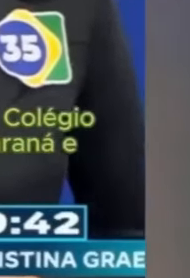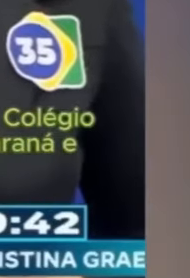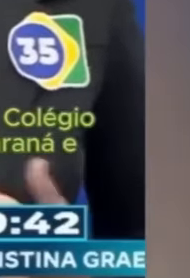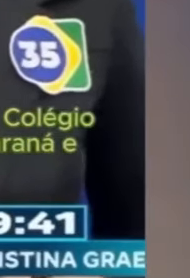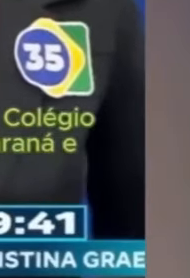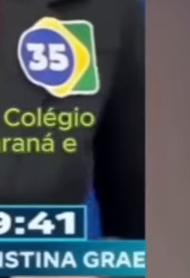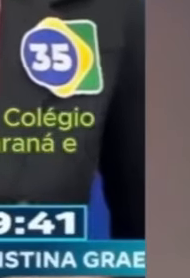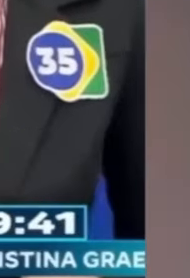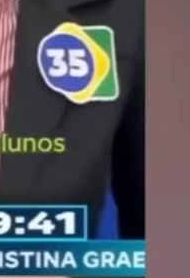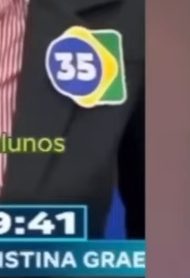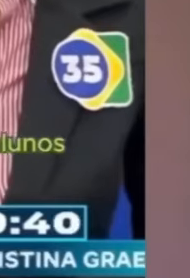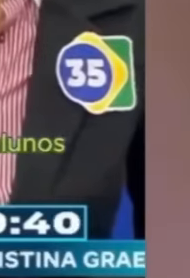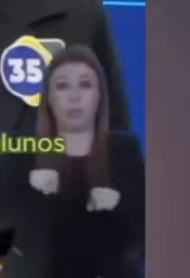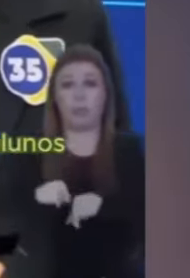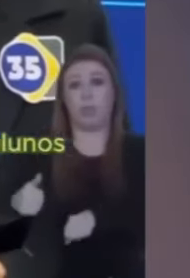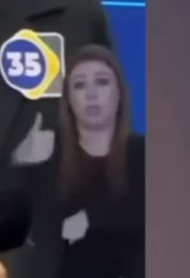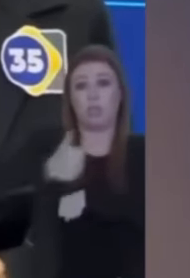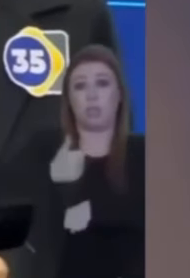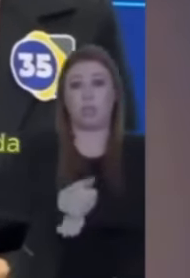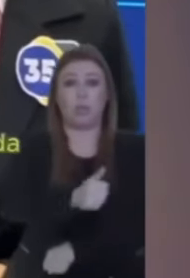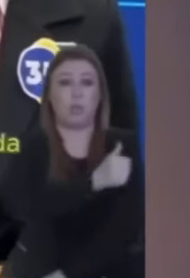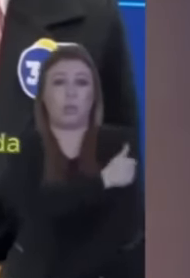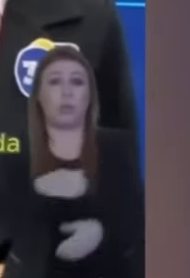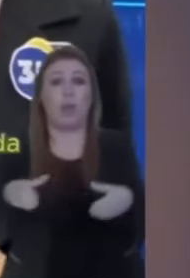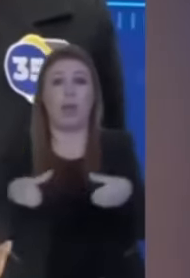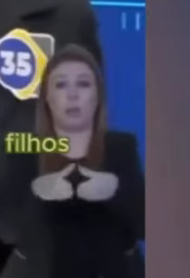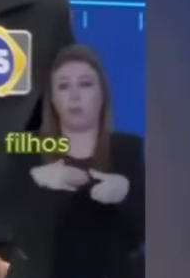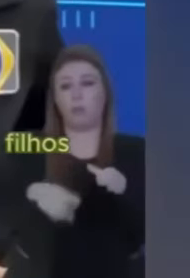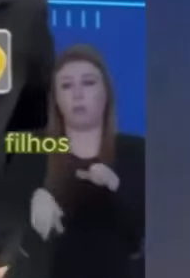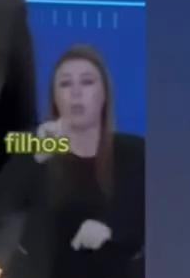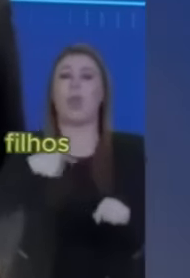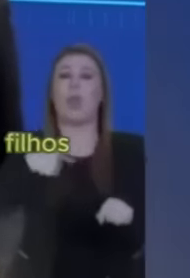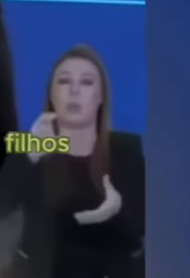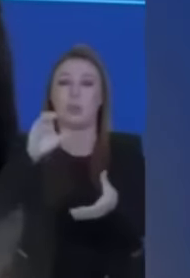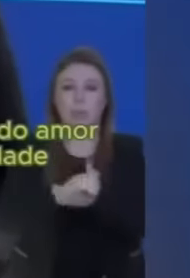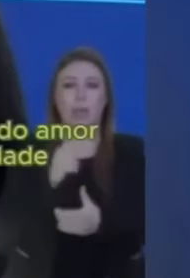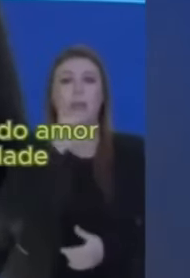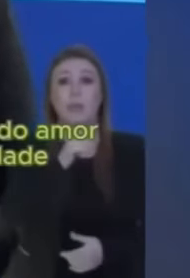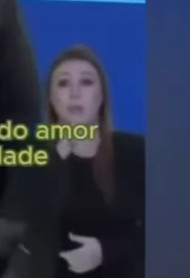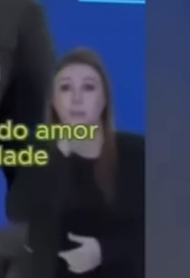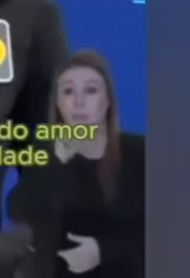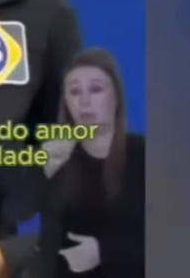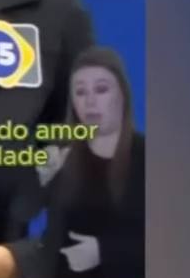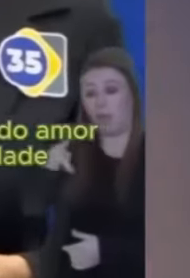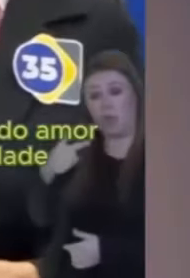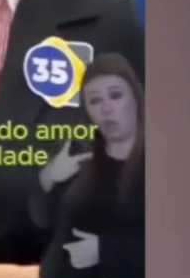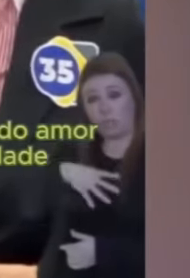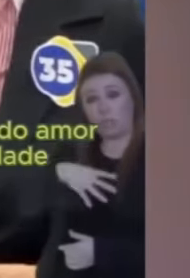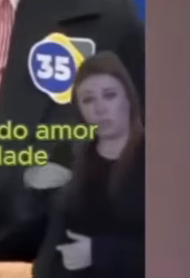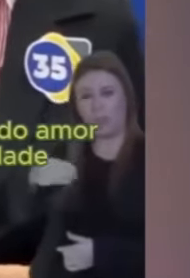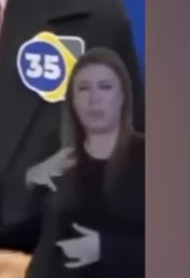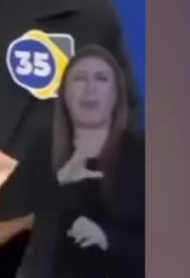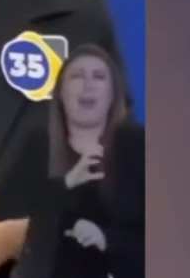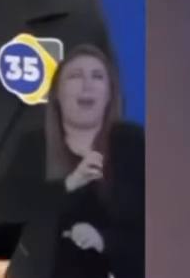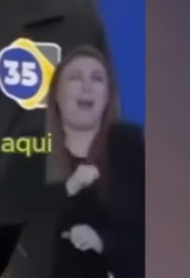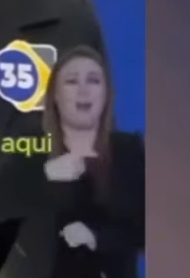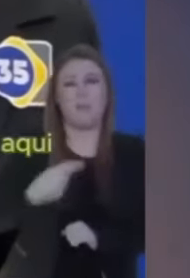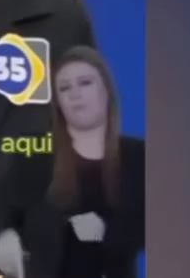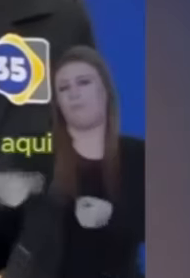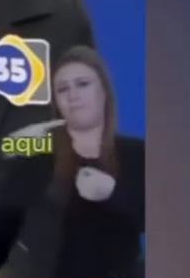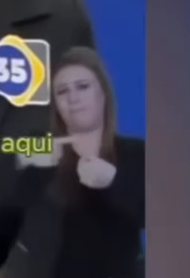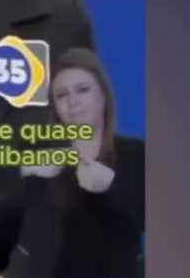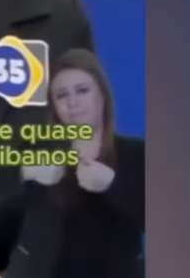Paraná e diretor eleito pelos alunos. Sou casada, sou mãe de dois filhos e tenho um profundo amor por essa cidade.